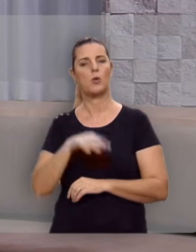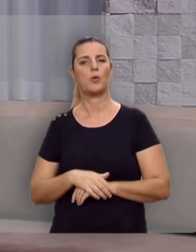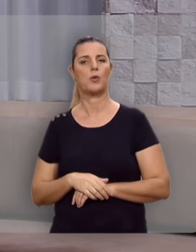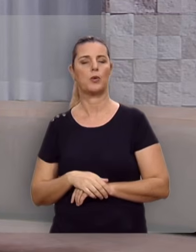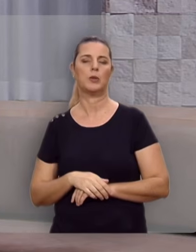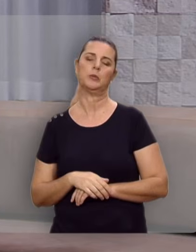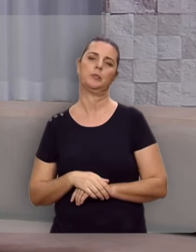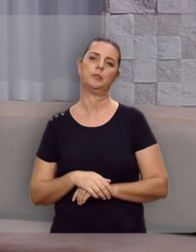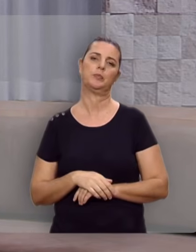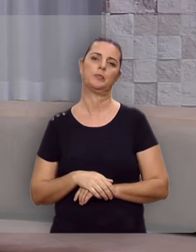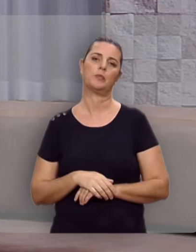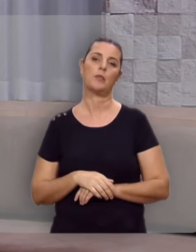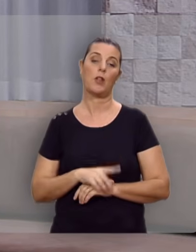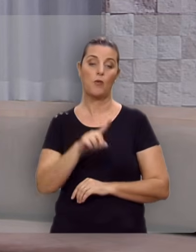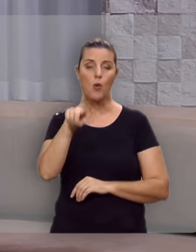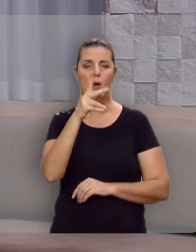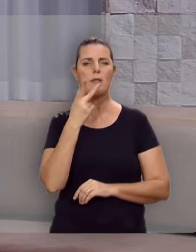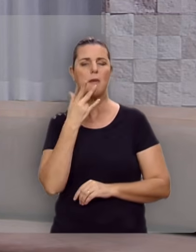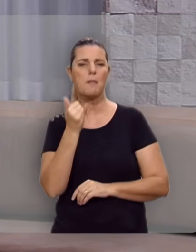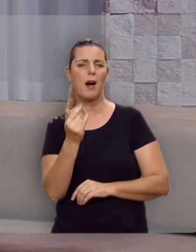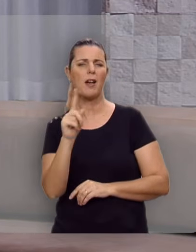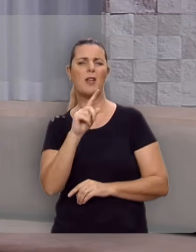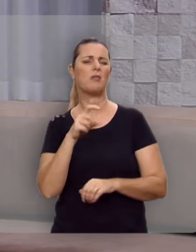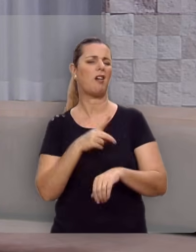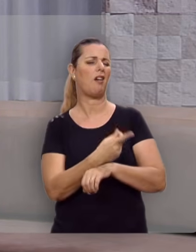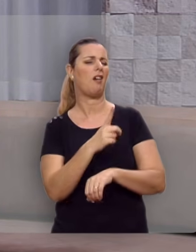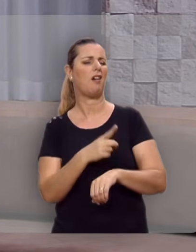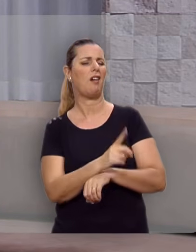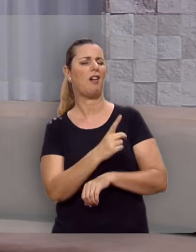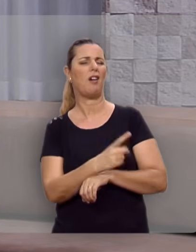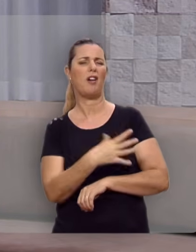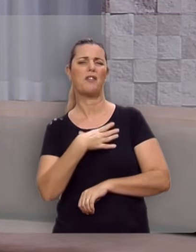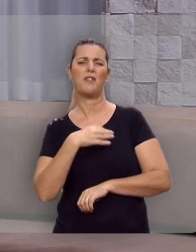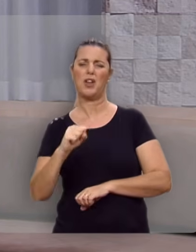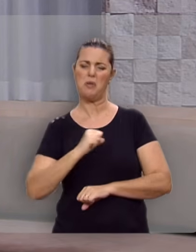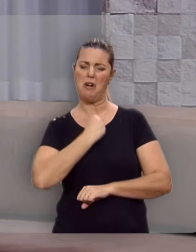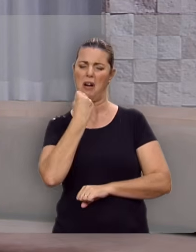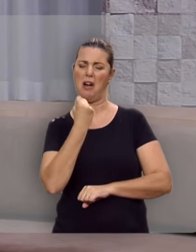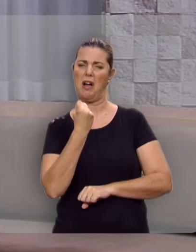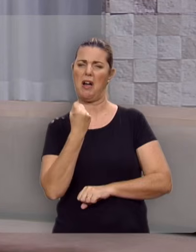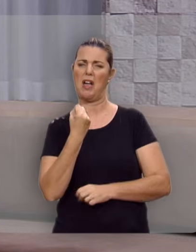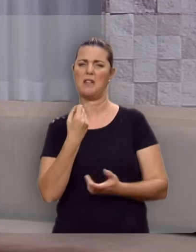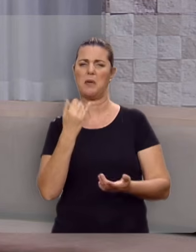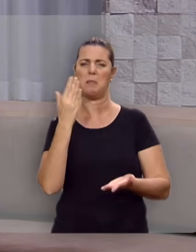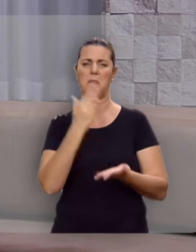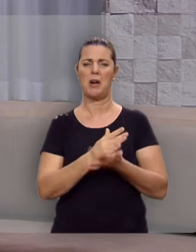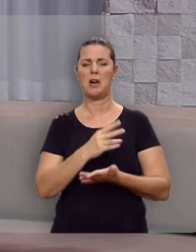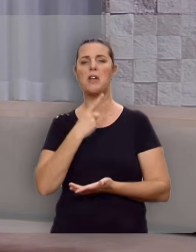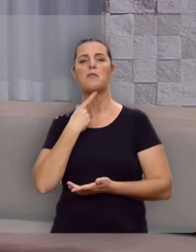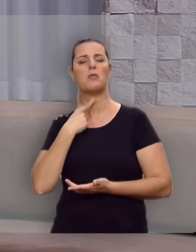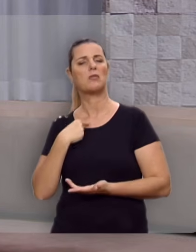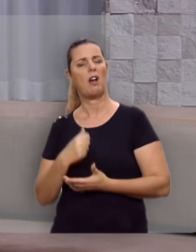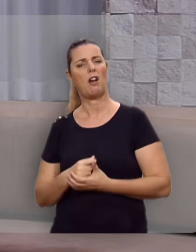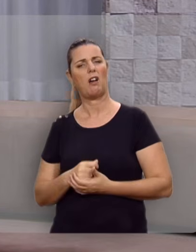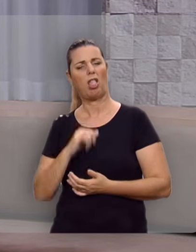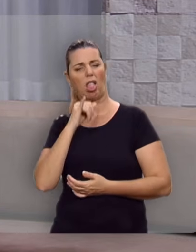Senhor. Você, pai, não pode provocar seus filhos a ira, para que eles não fiquem